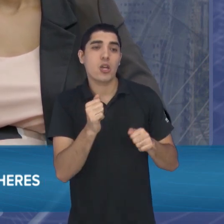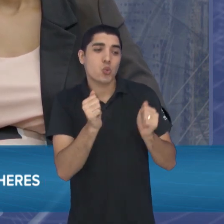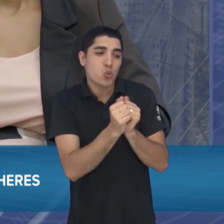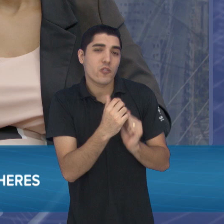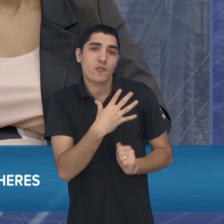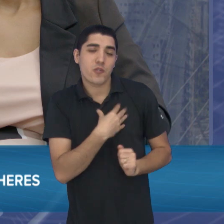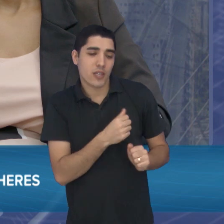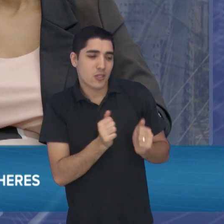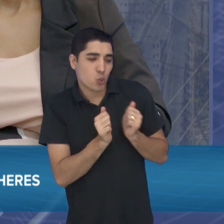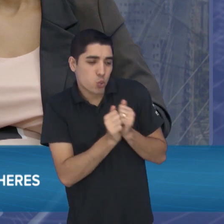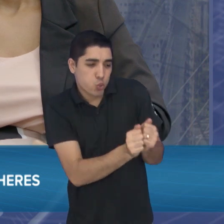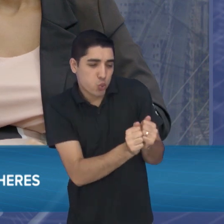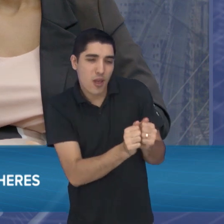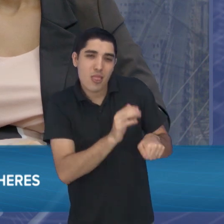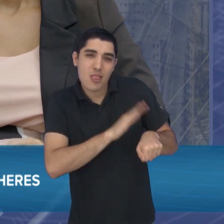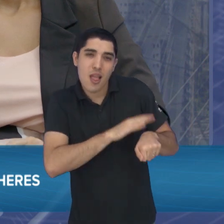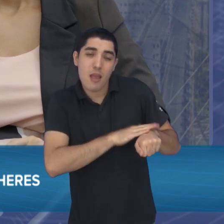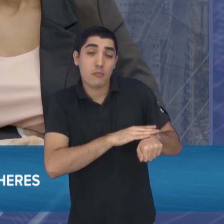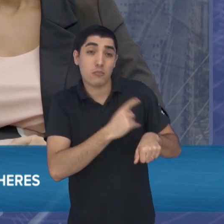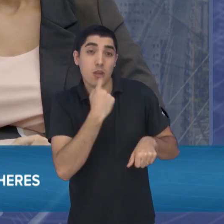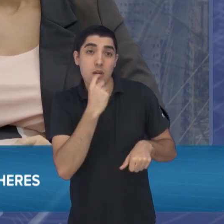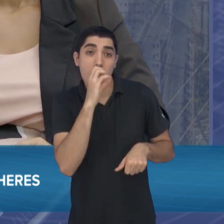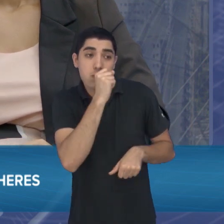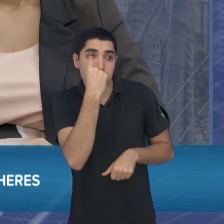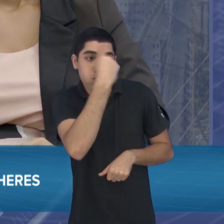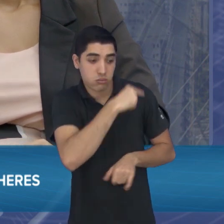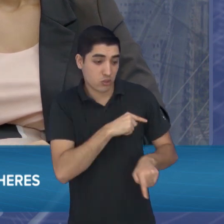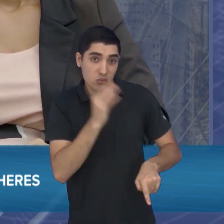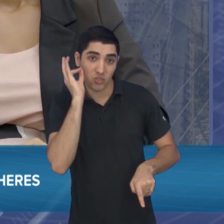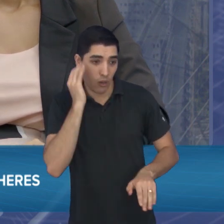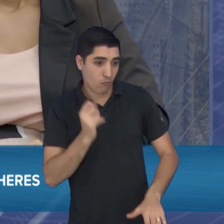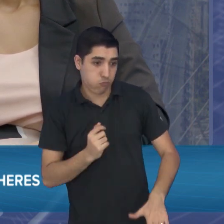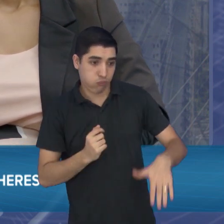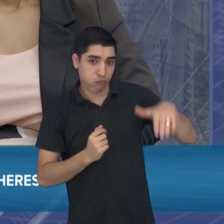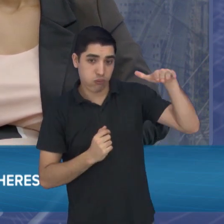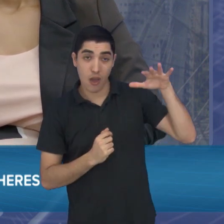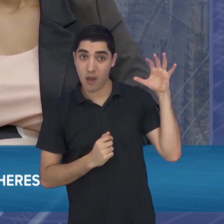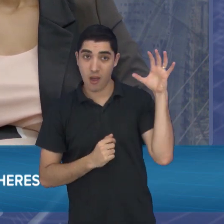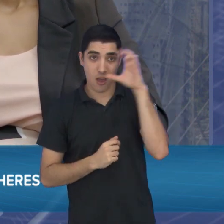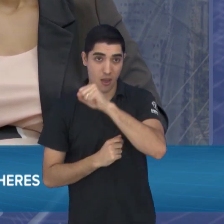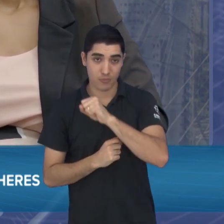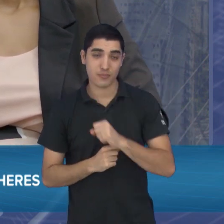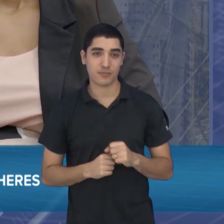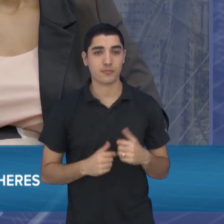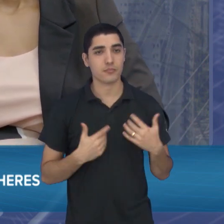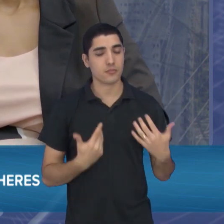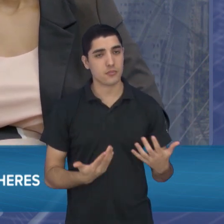passa muito rápido, né, e que não volta. Mas ao mesmo tempo, quando a gente fala de trabalho, a maioria das pessoas trabalha